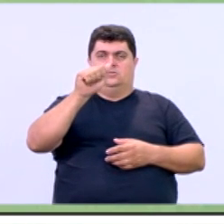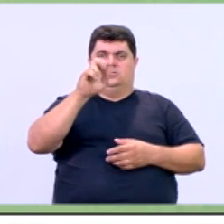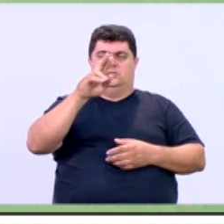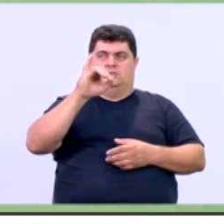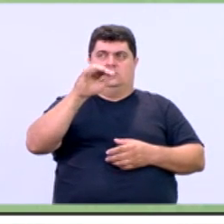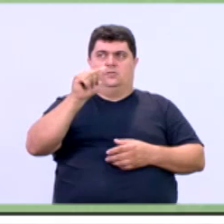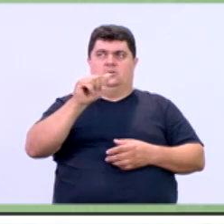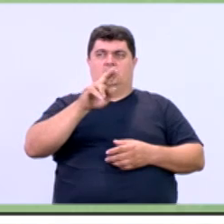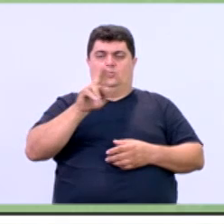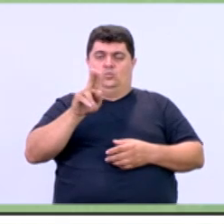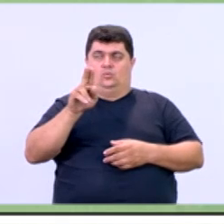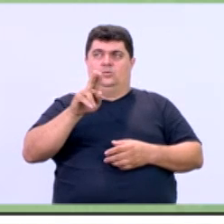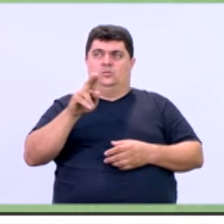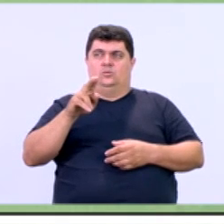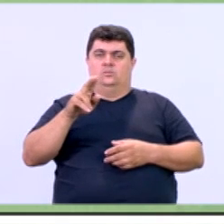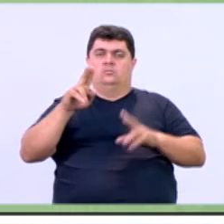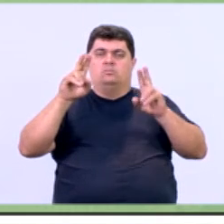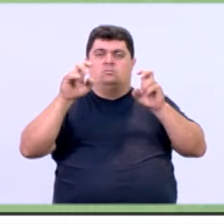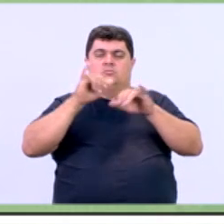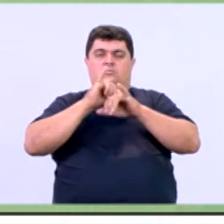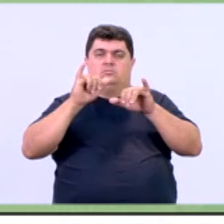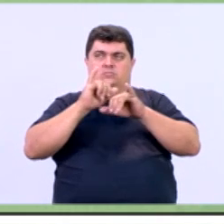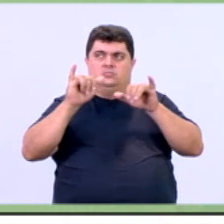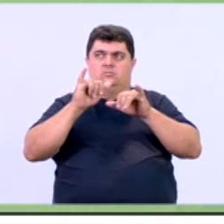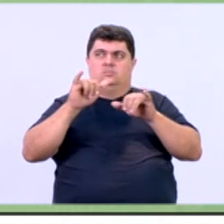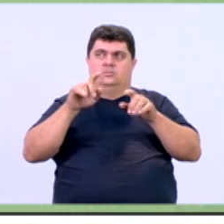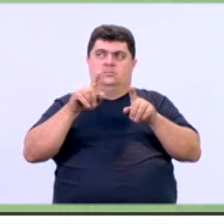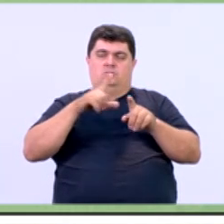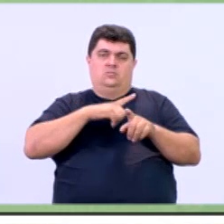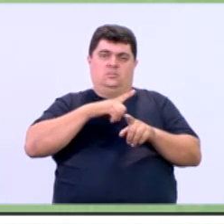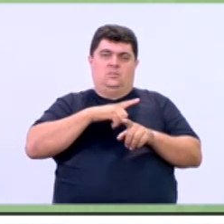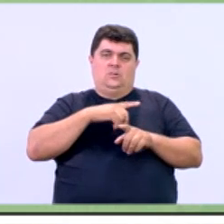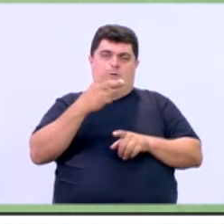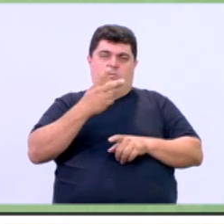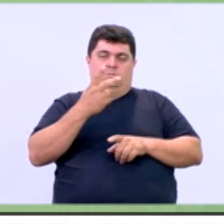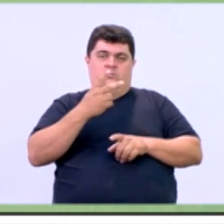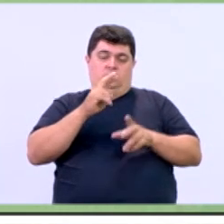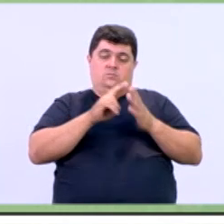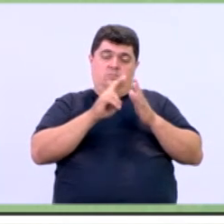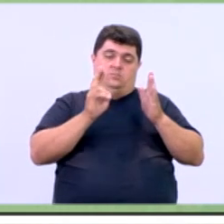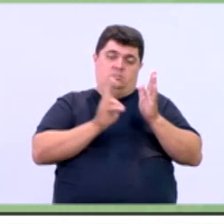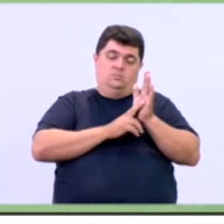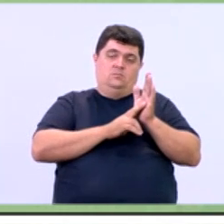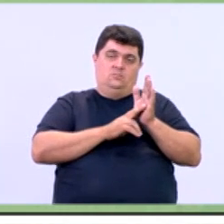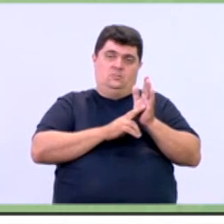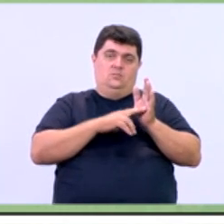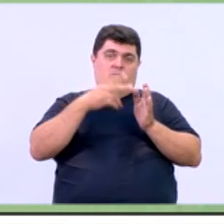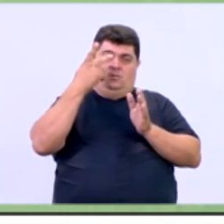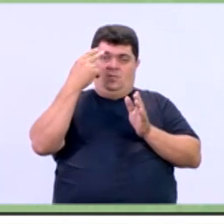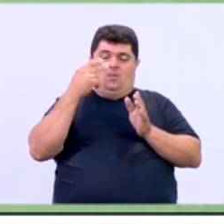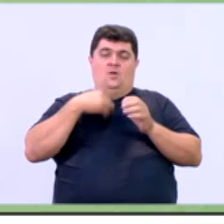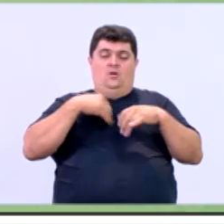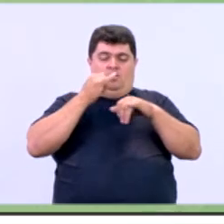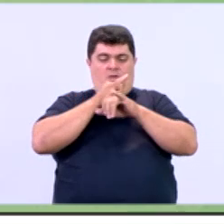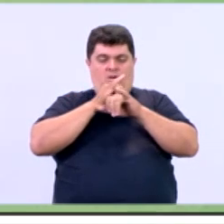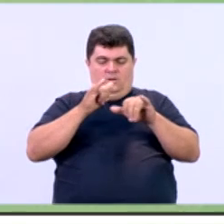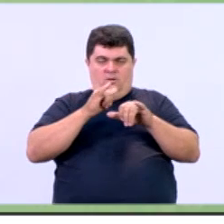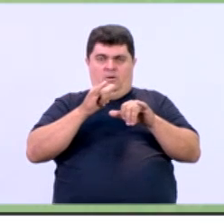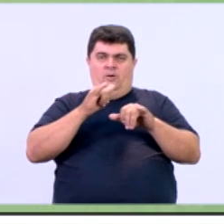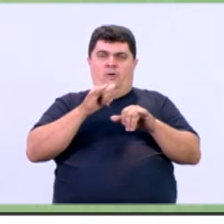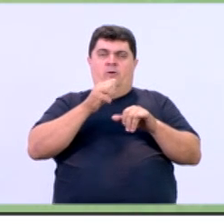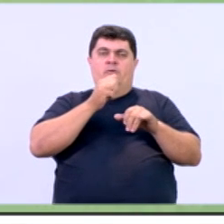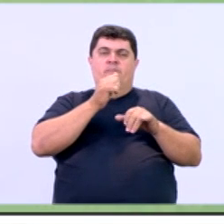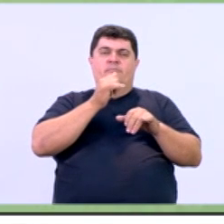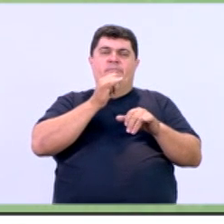os comentários. E aqui eu tenho dois atributos que normalmente eu devo informar, que